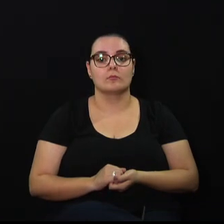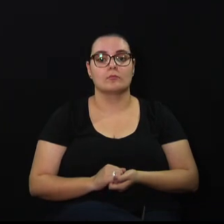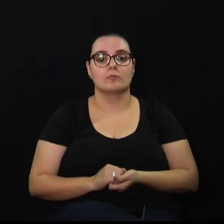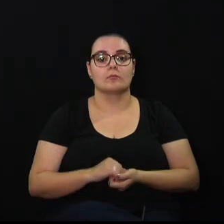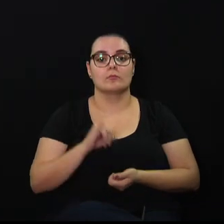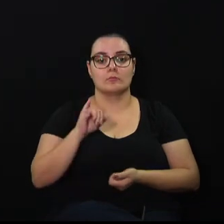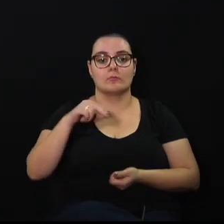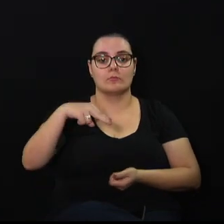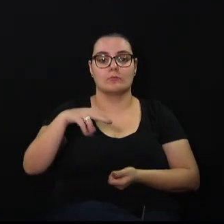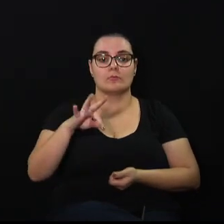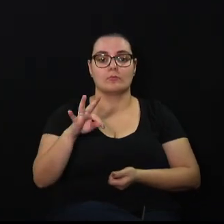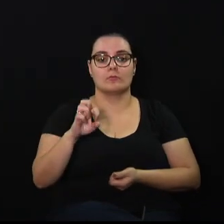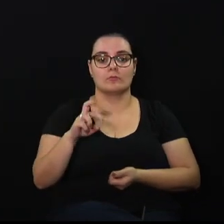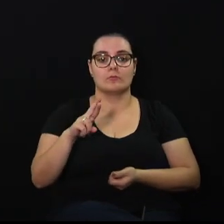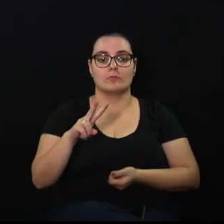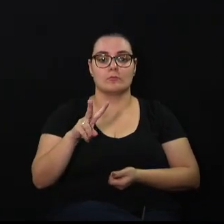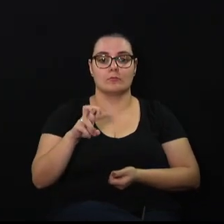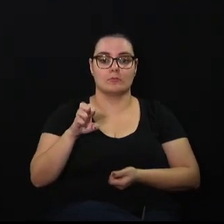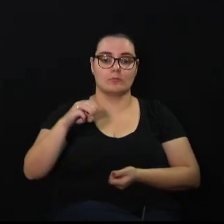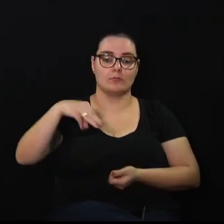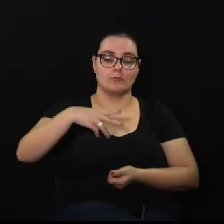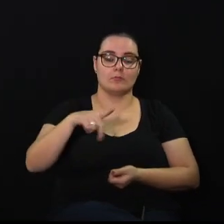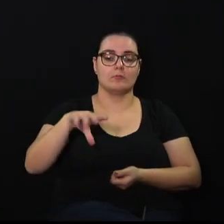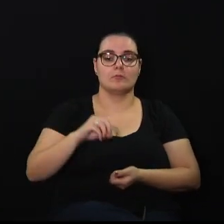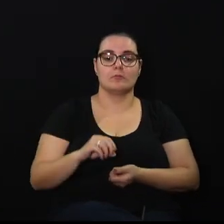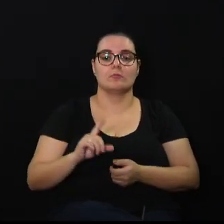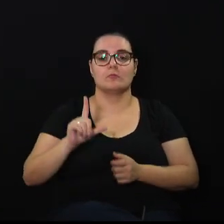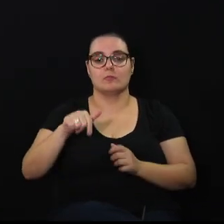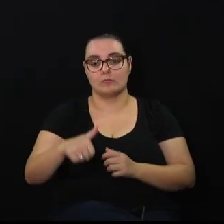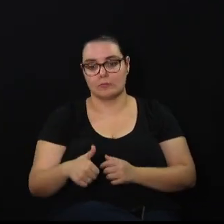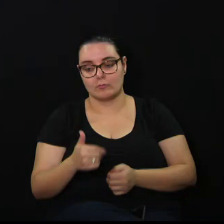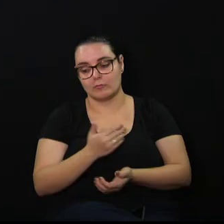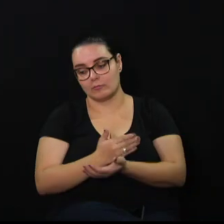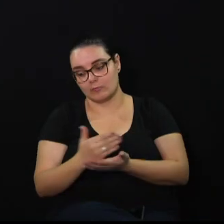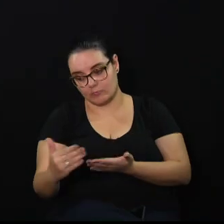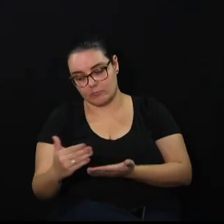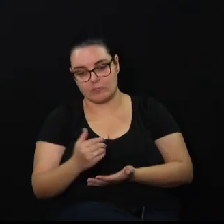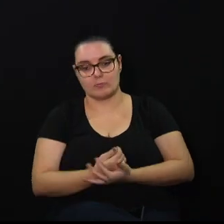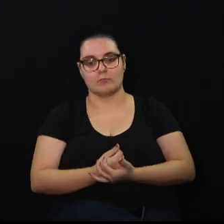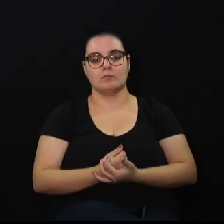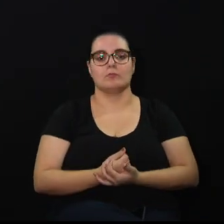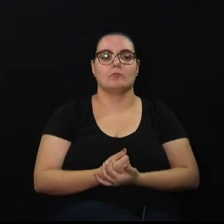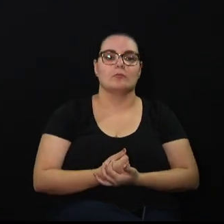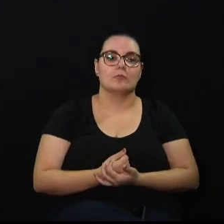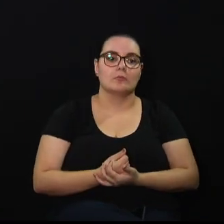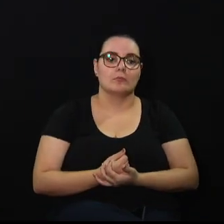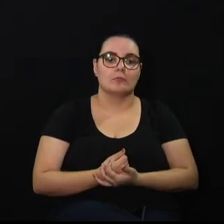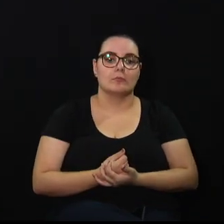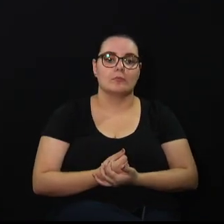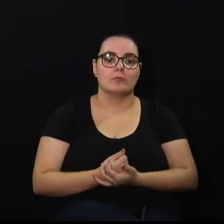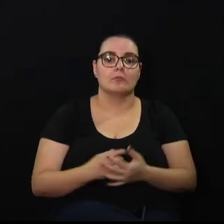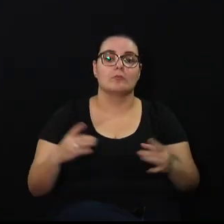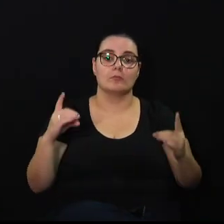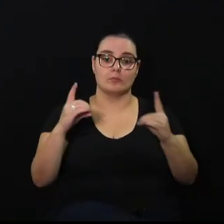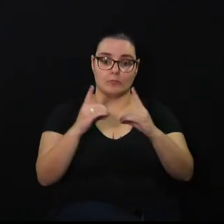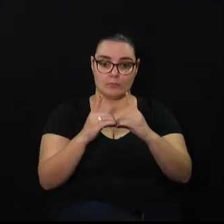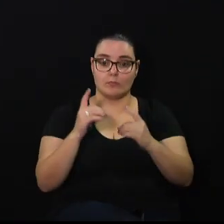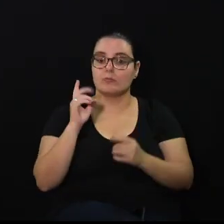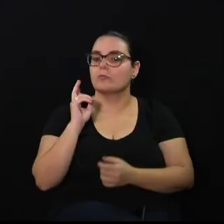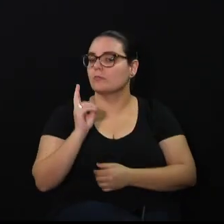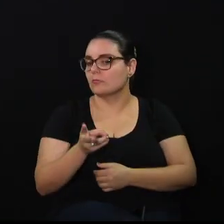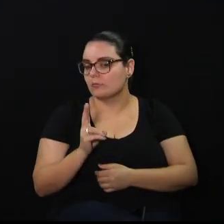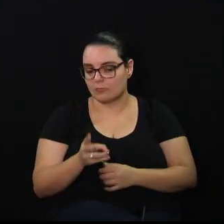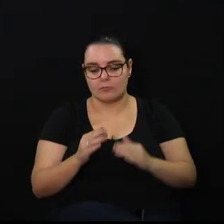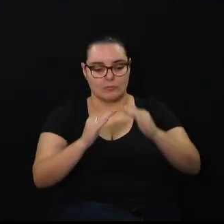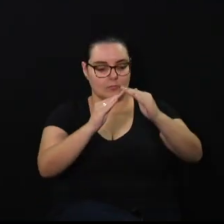a e aí depois que a gente faz avaliação a gente começa a intervenção esses atendimentos são sempre domiciliares